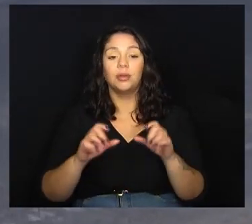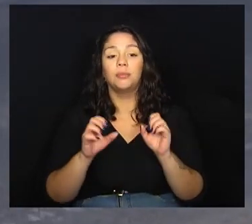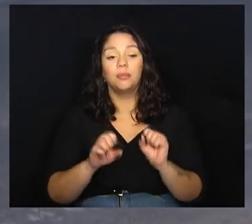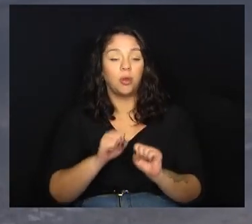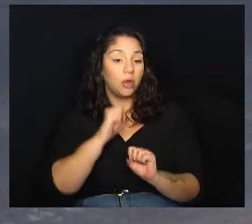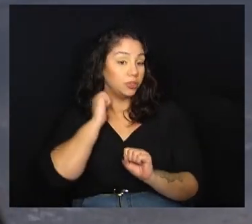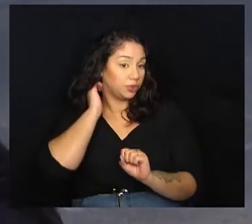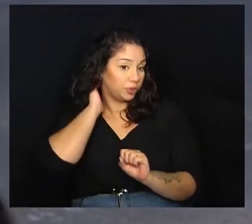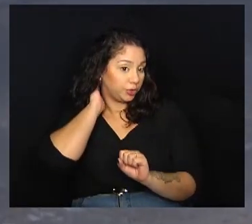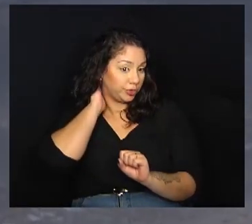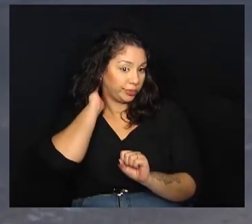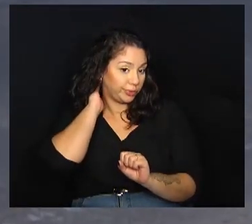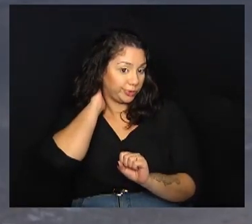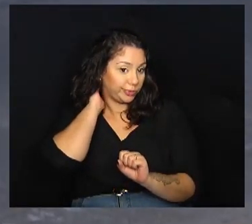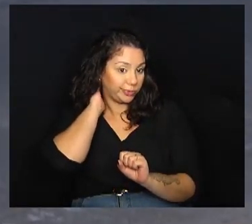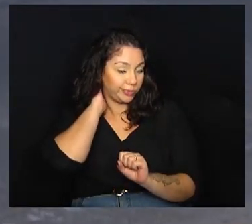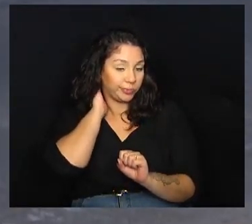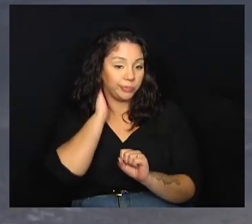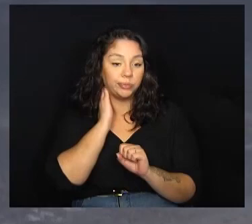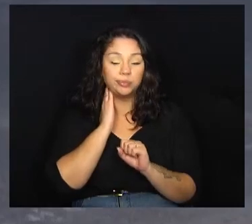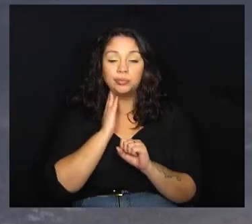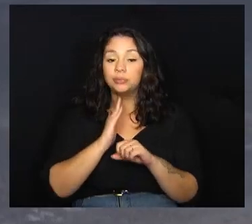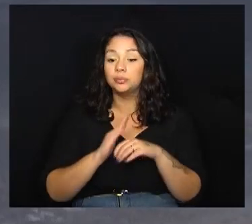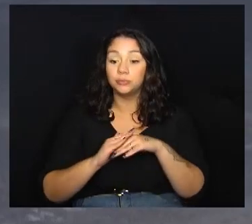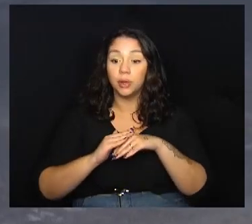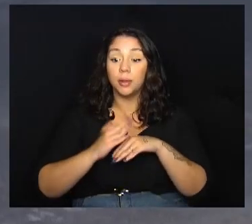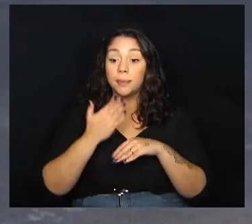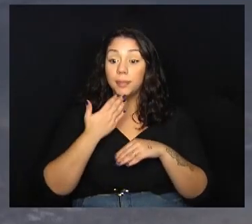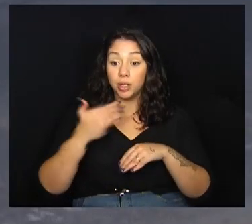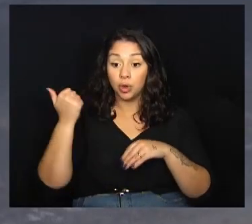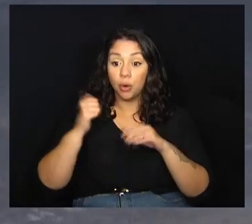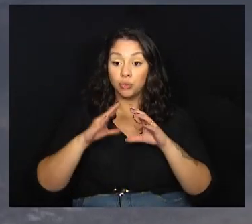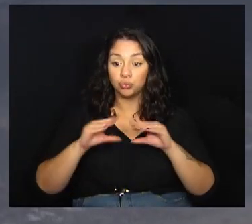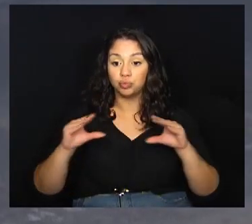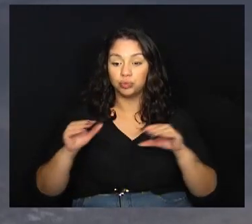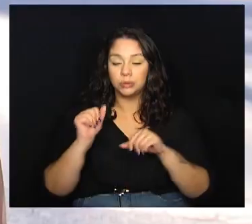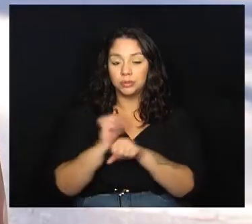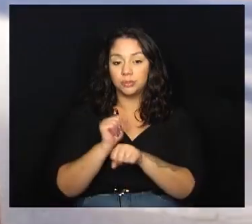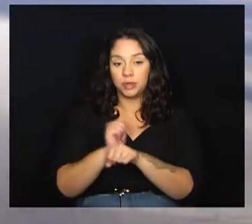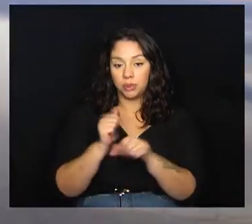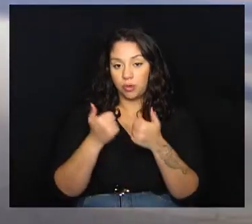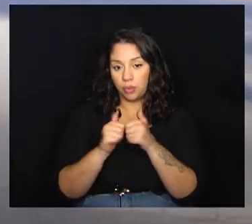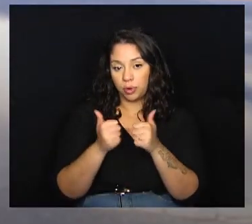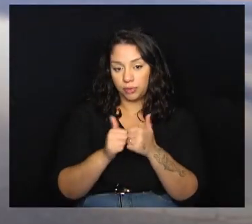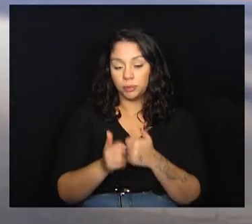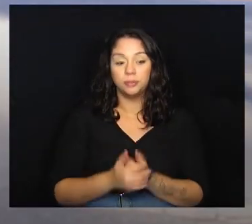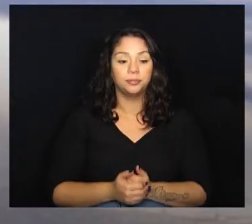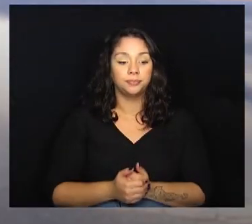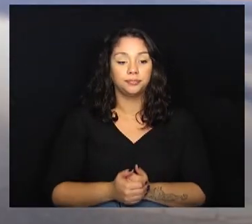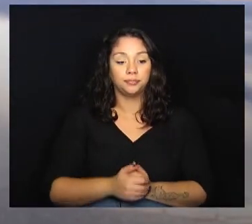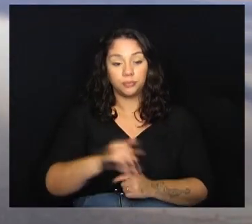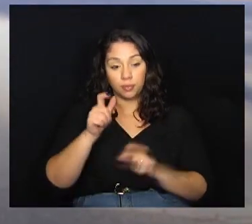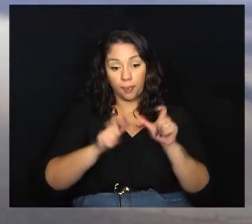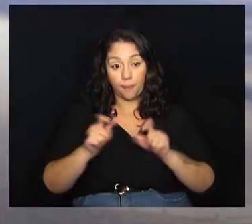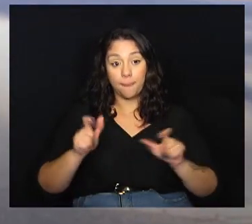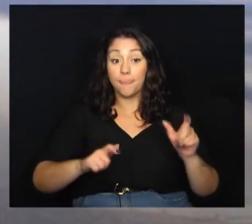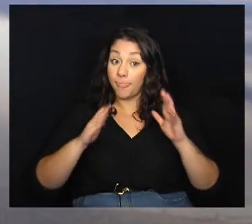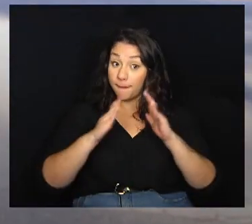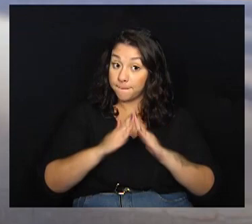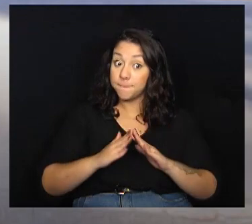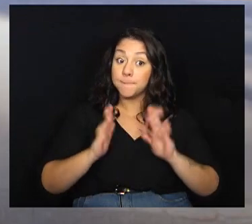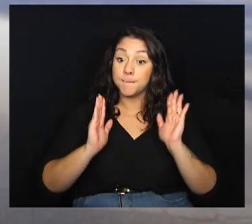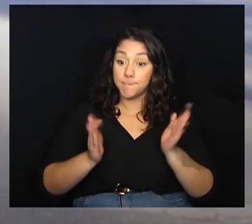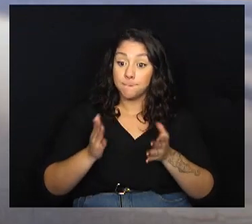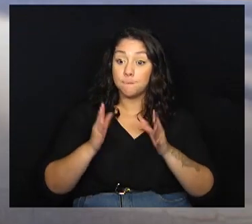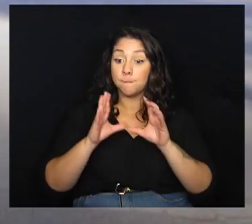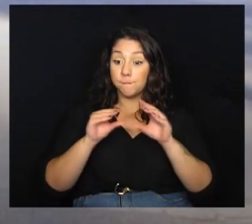forma, ter, podemos dizer assim, uma melhor condição de esperar o seu coletivo. Os moradores agora já têm mais